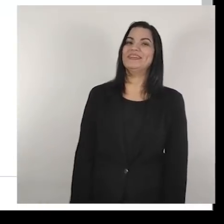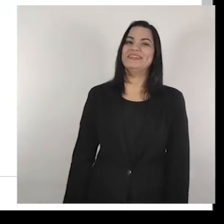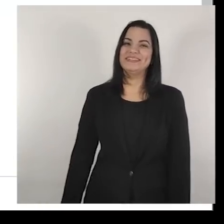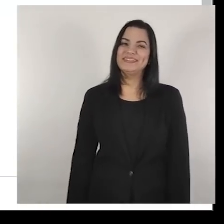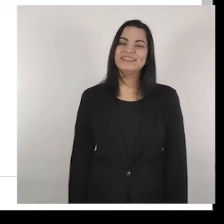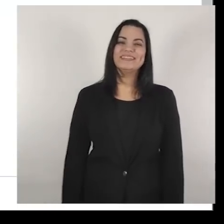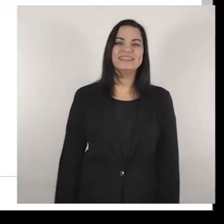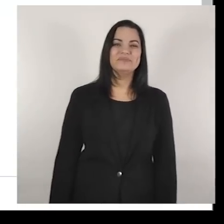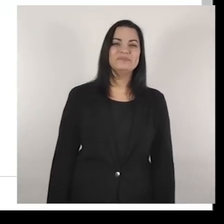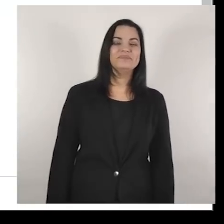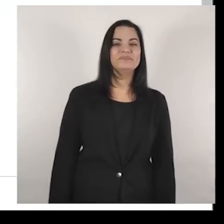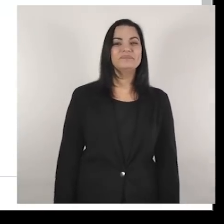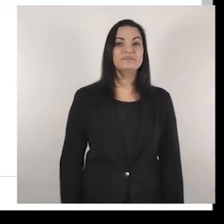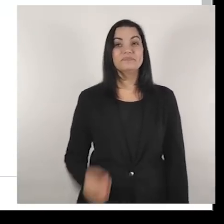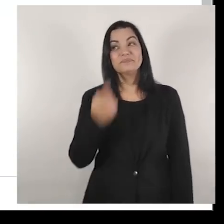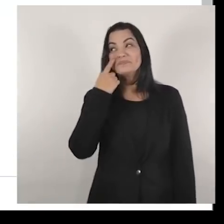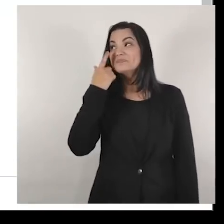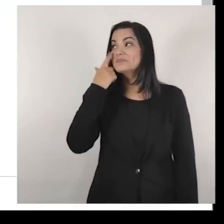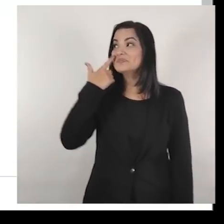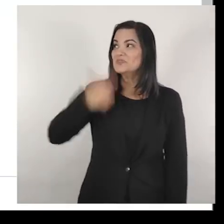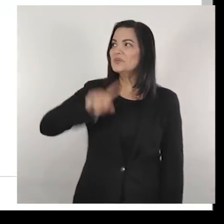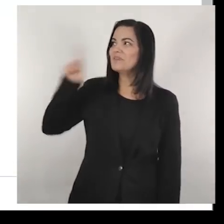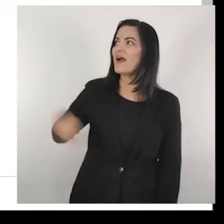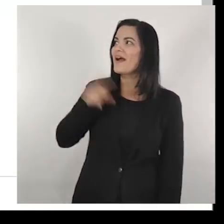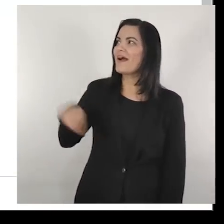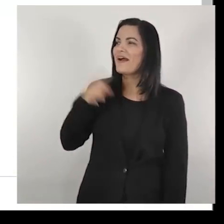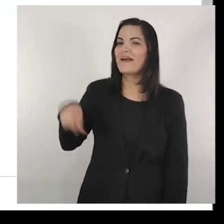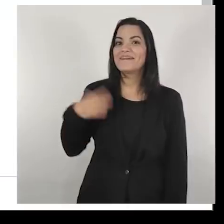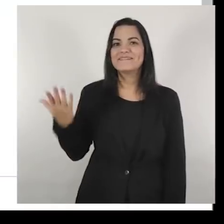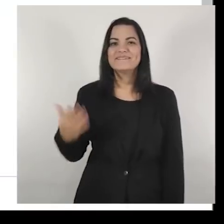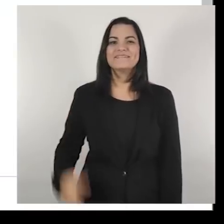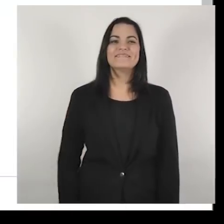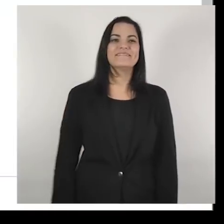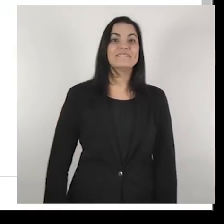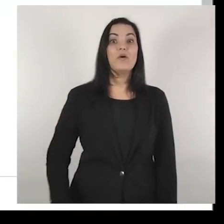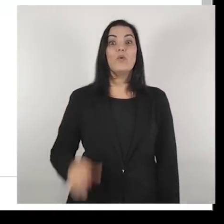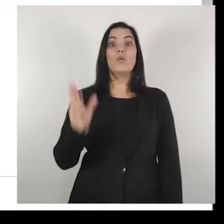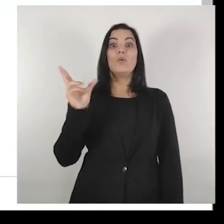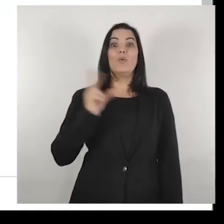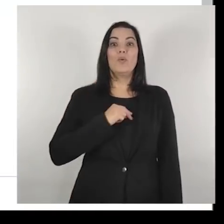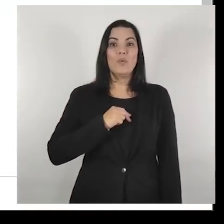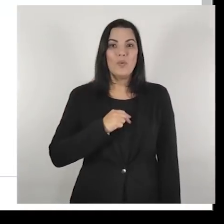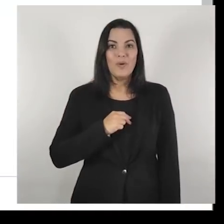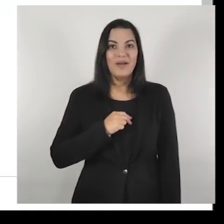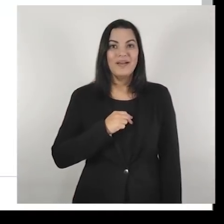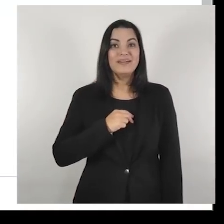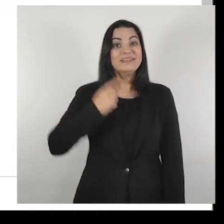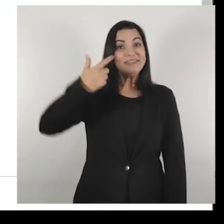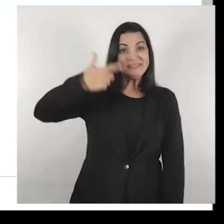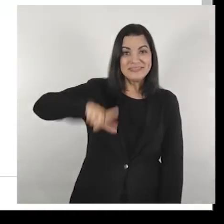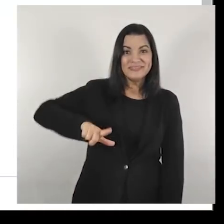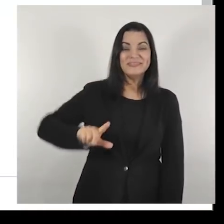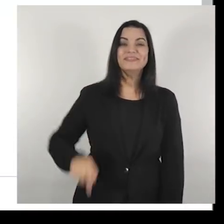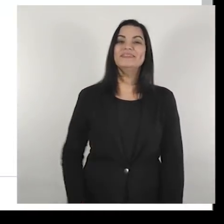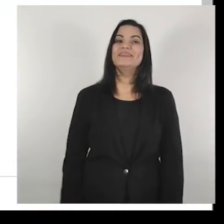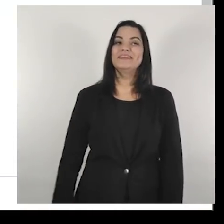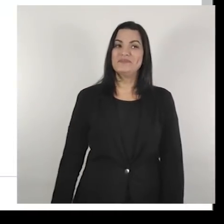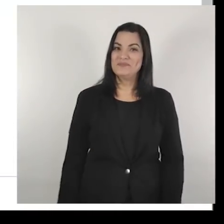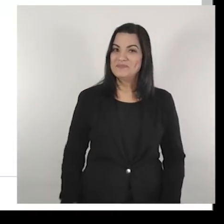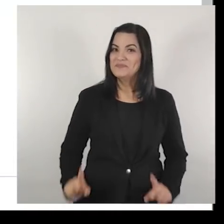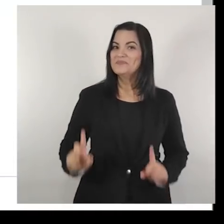hein? Vamos lá ver onde vai parar mais uma. Nossa, mais